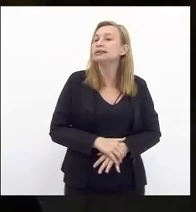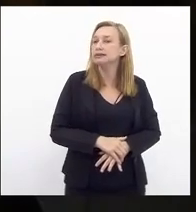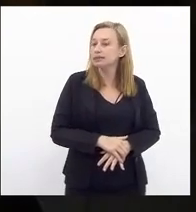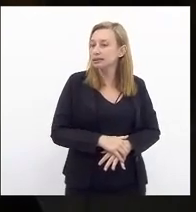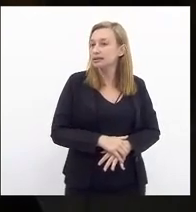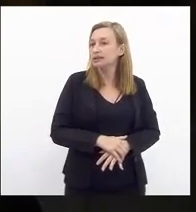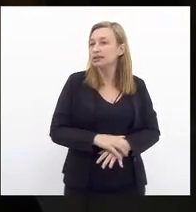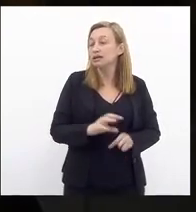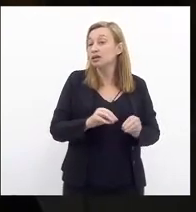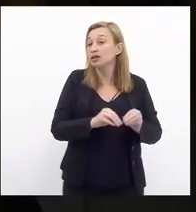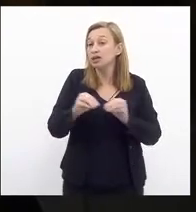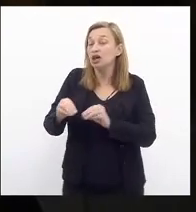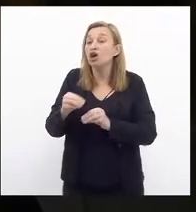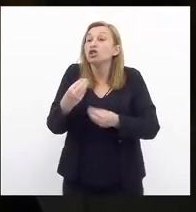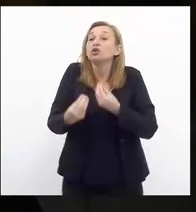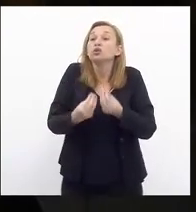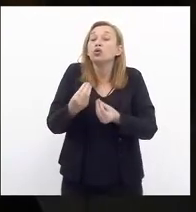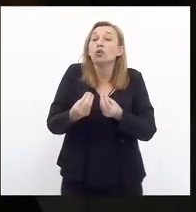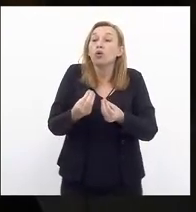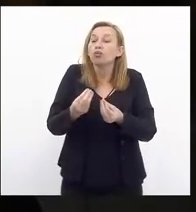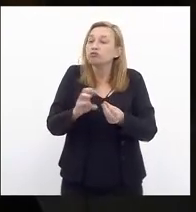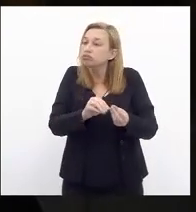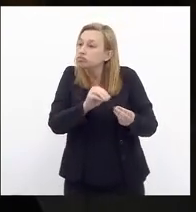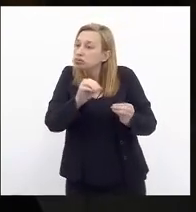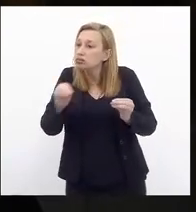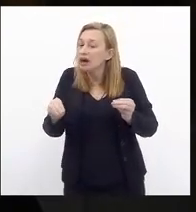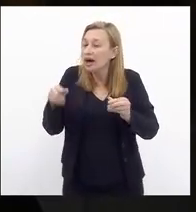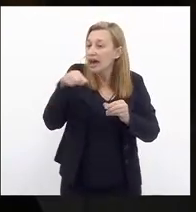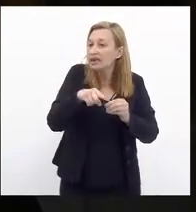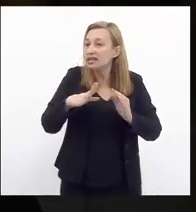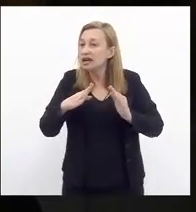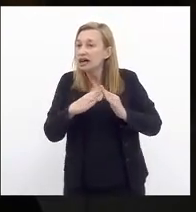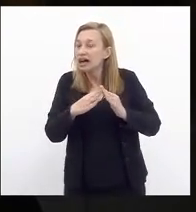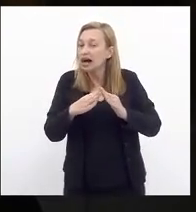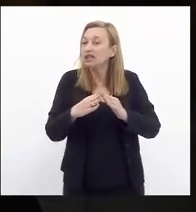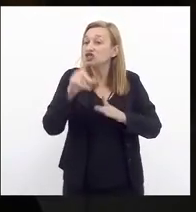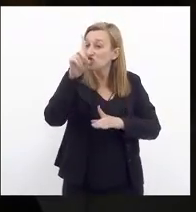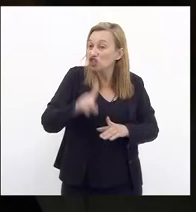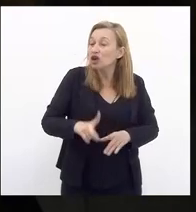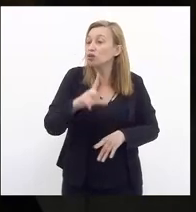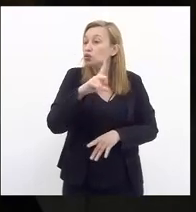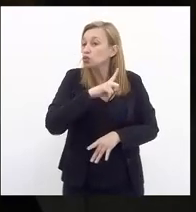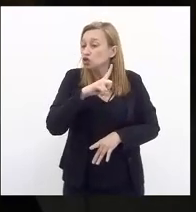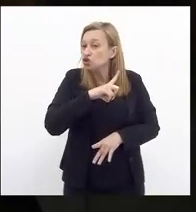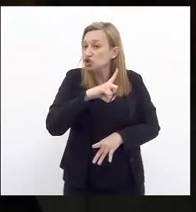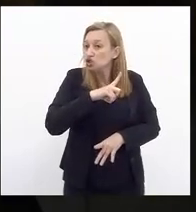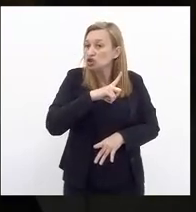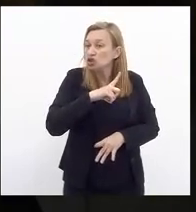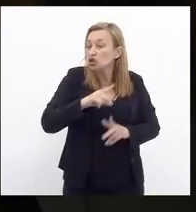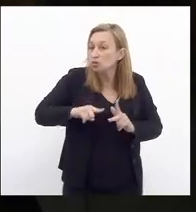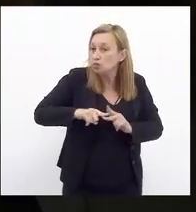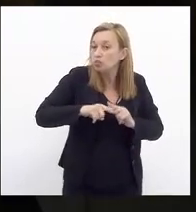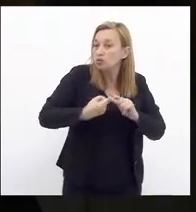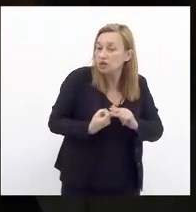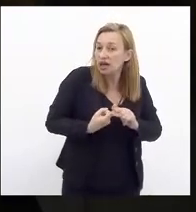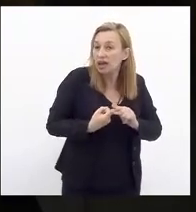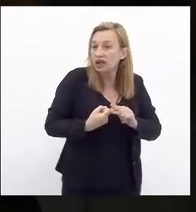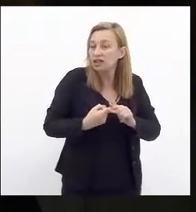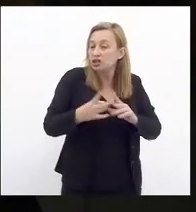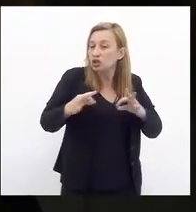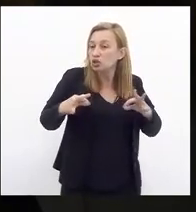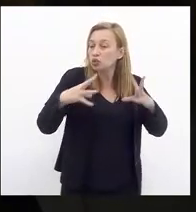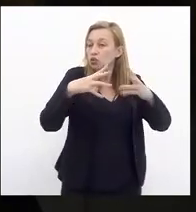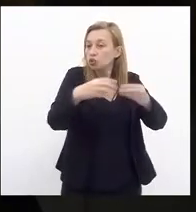transição e como transição essa casa tinha o direito de alterar na